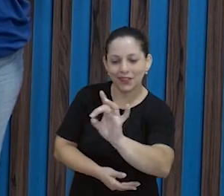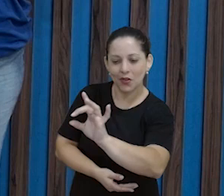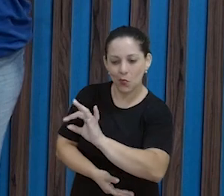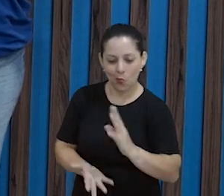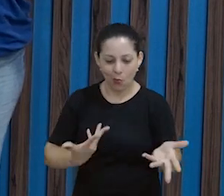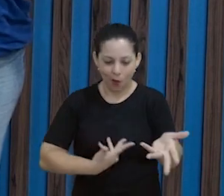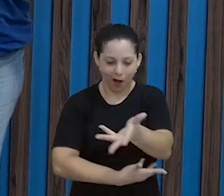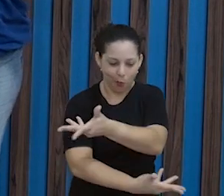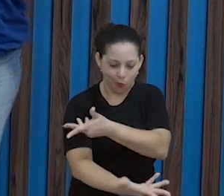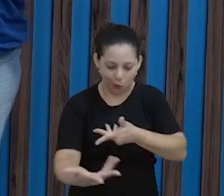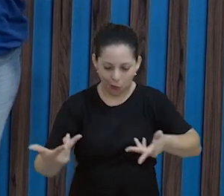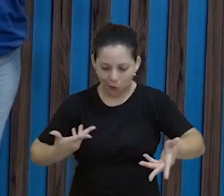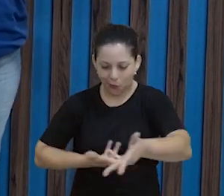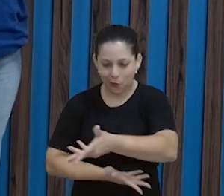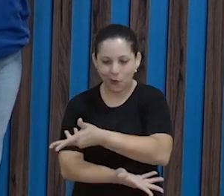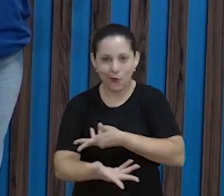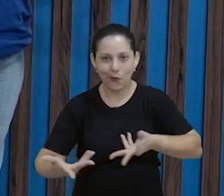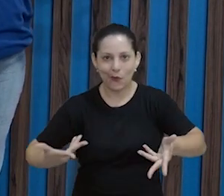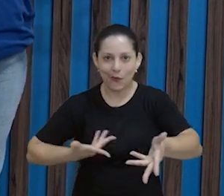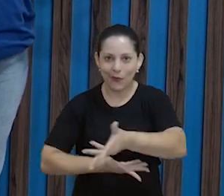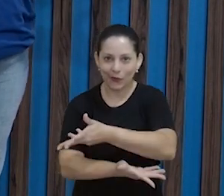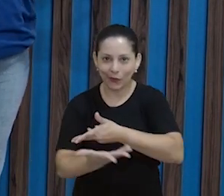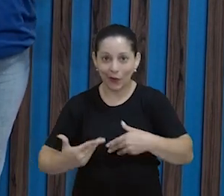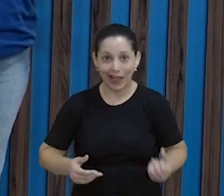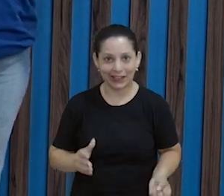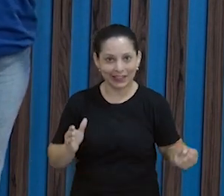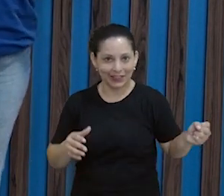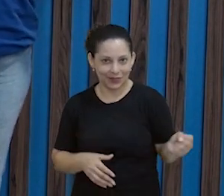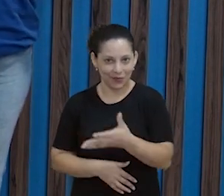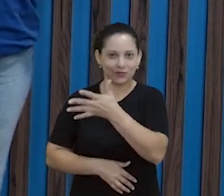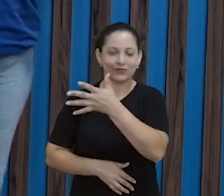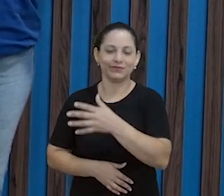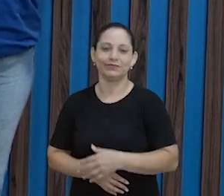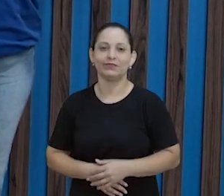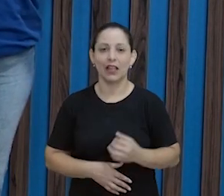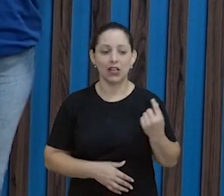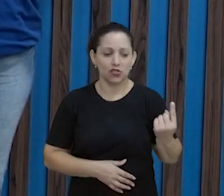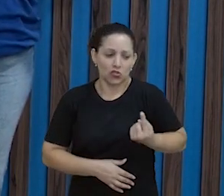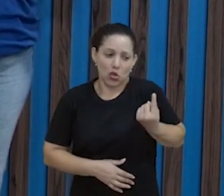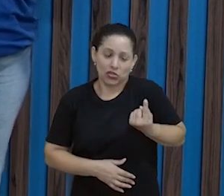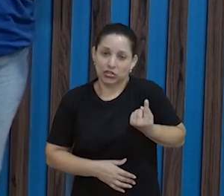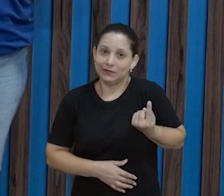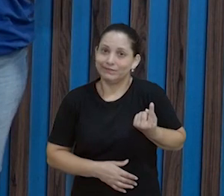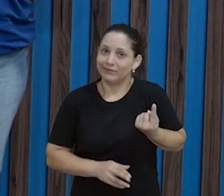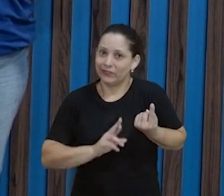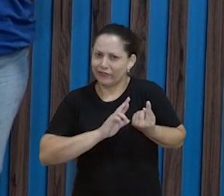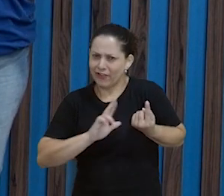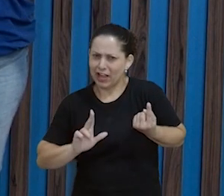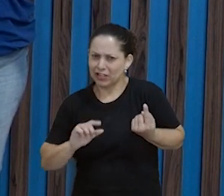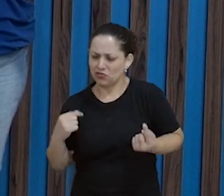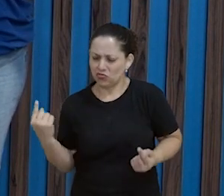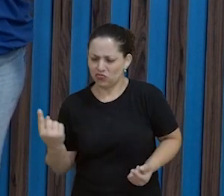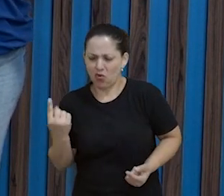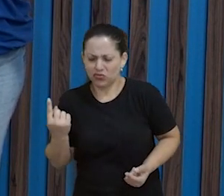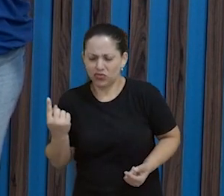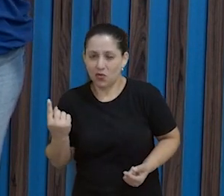né? Formando um composto, né? Porque o carbono sozinho é uma coisa, o hidrogênio sozinho, então, são elementos